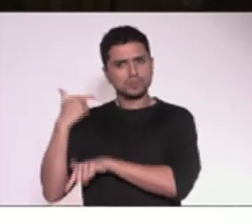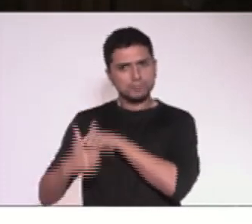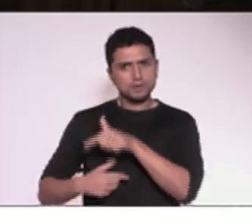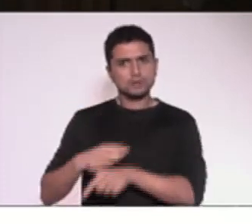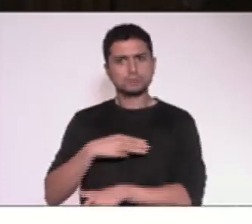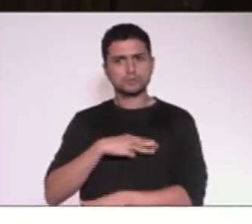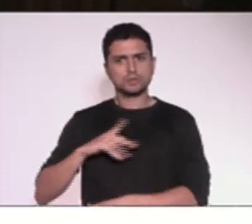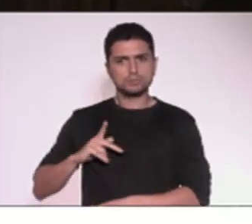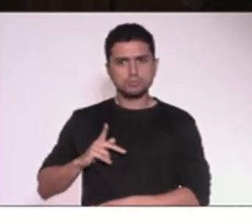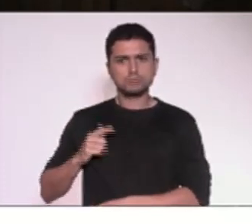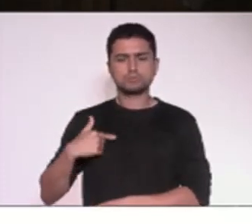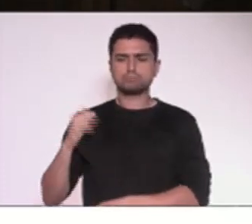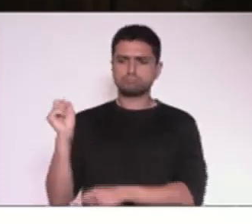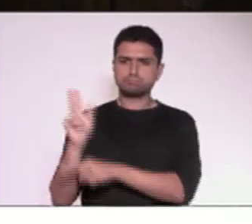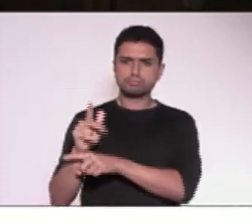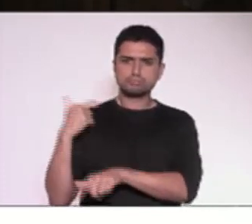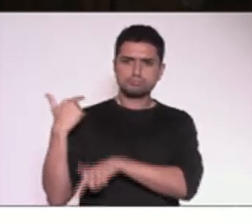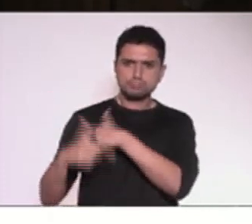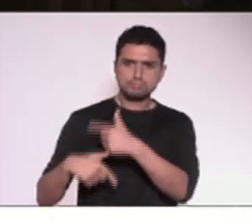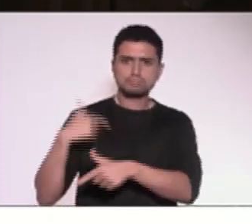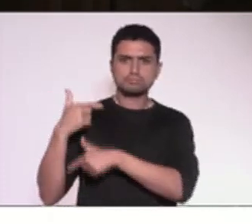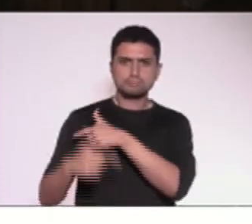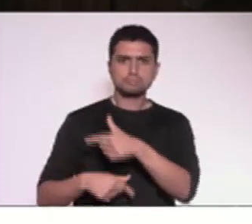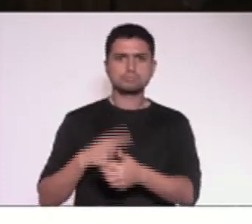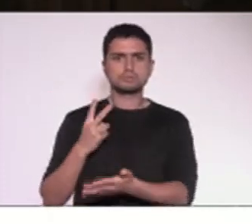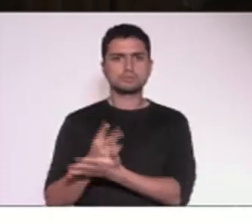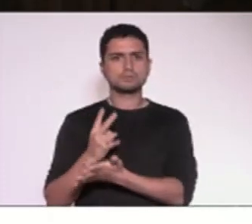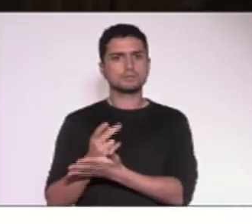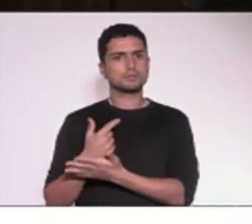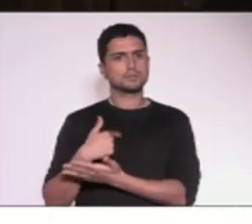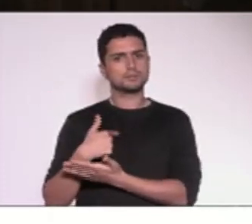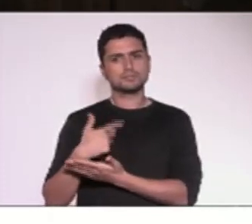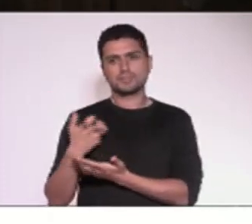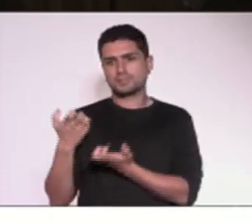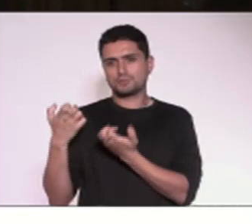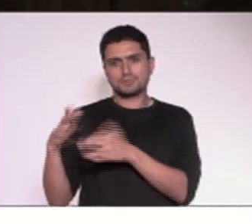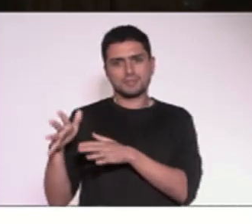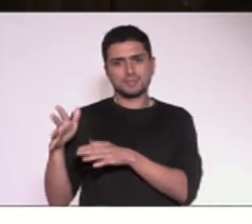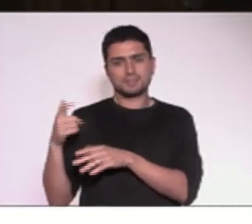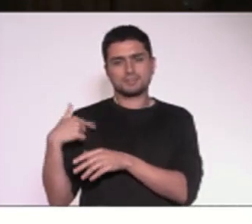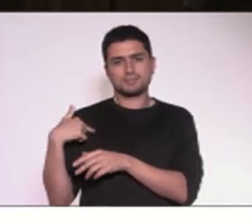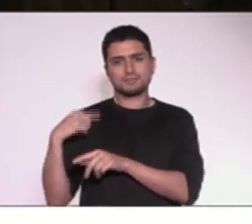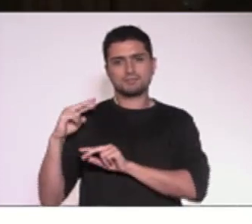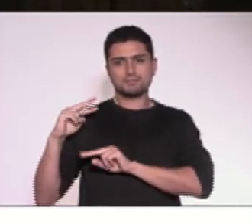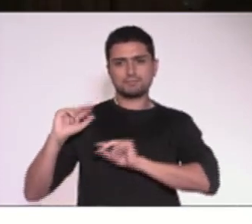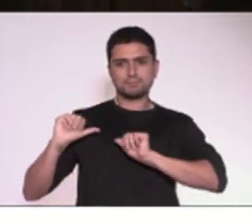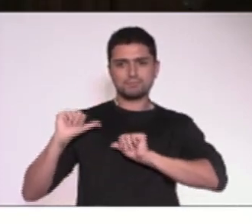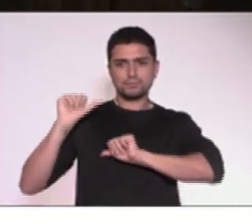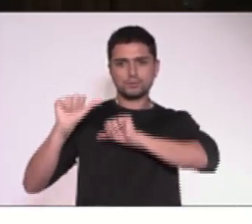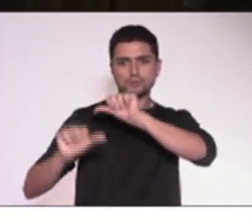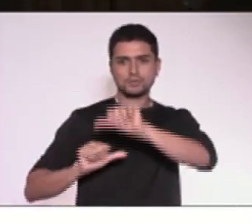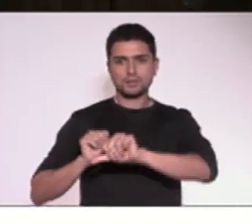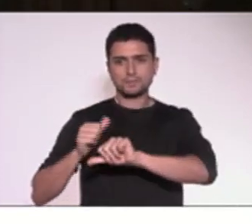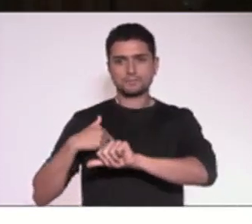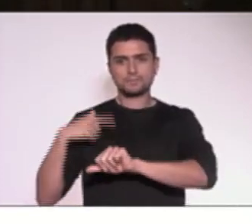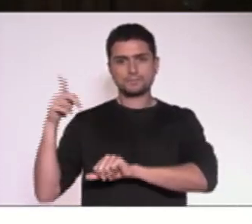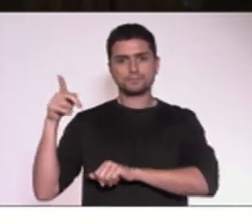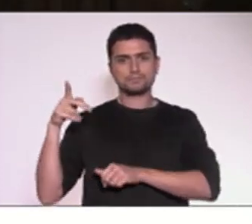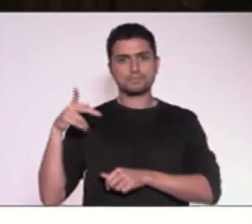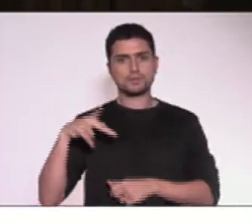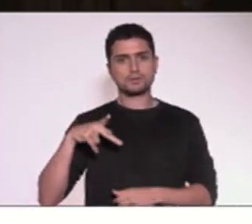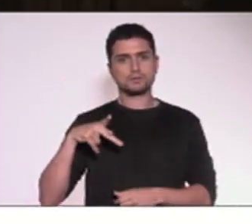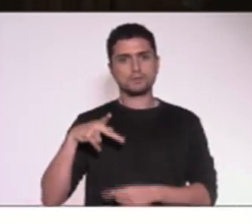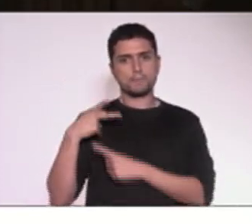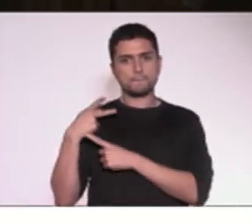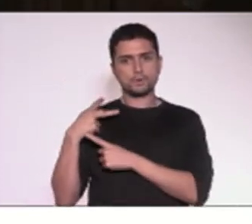eu vou continuar fazendo. Senhor Procurador-Geral, eu já recusei várias promoções, eu não sei se eu consigo ser procuradora, deixar o